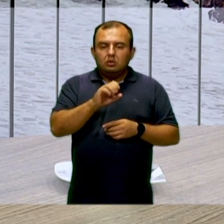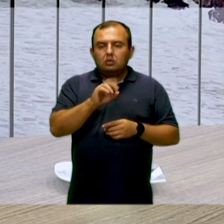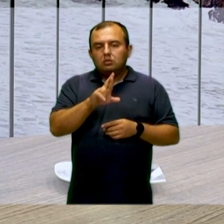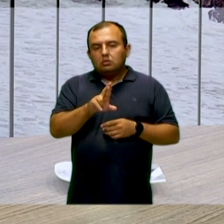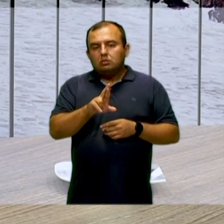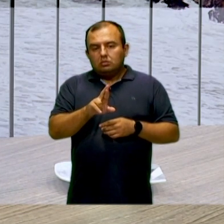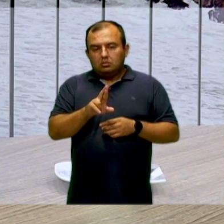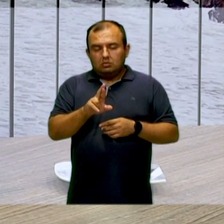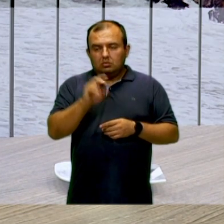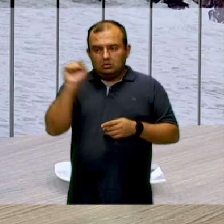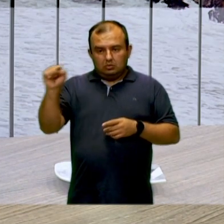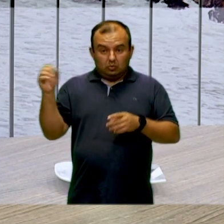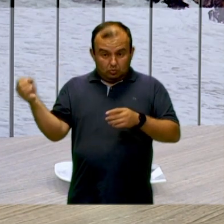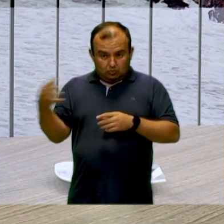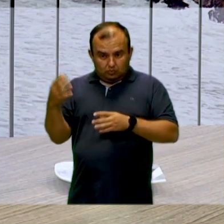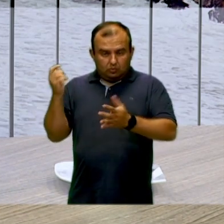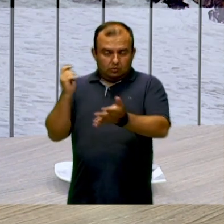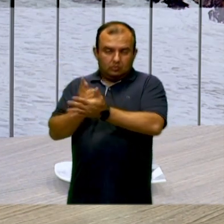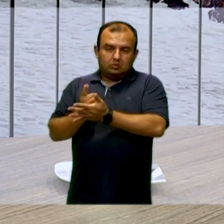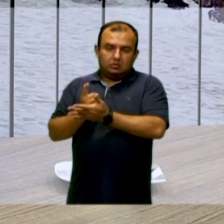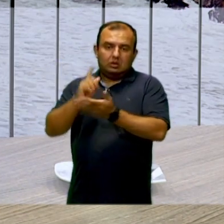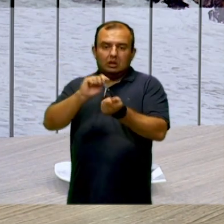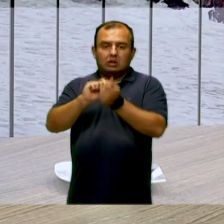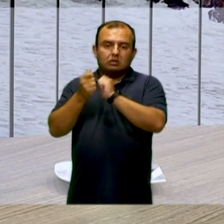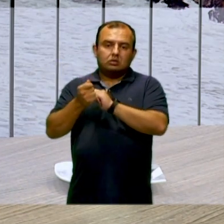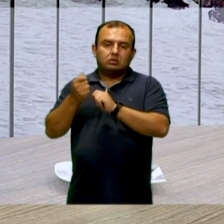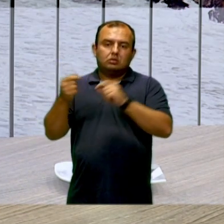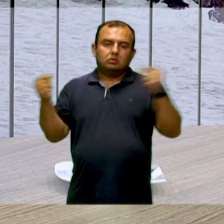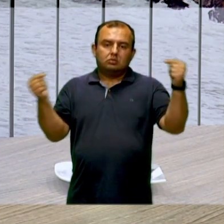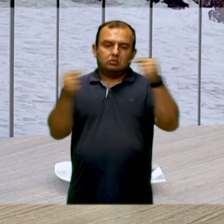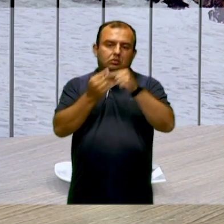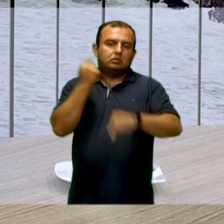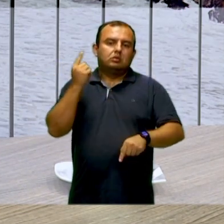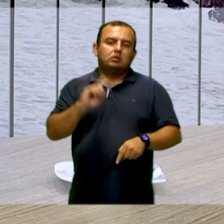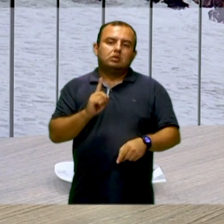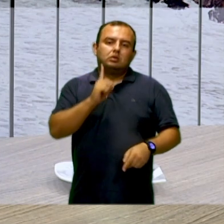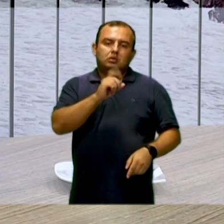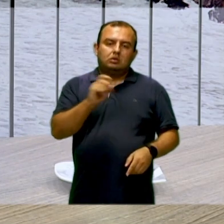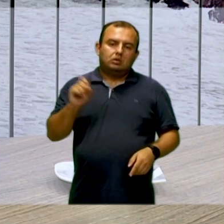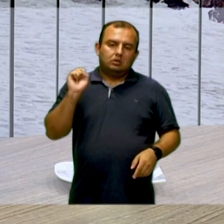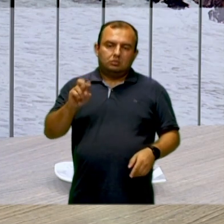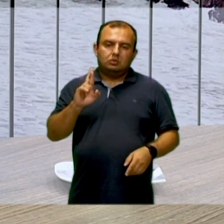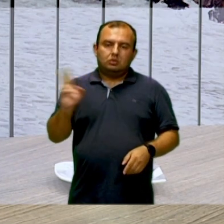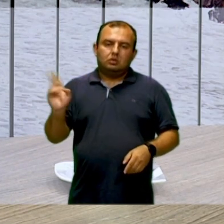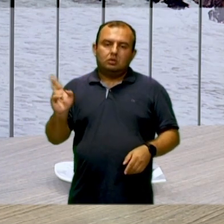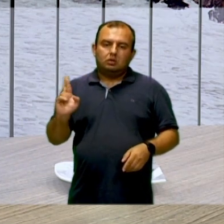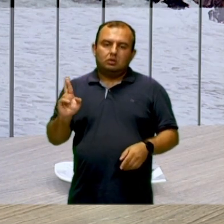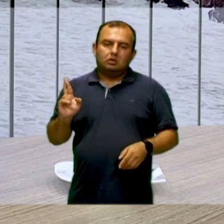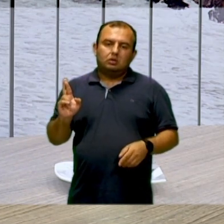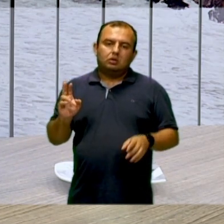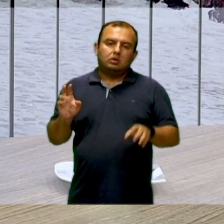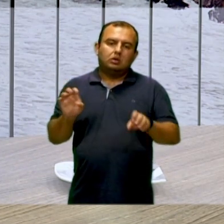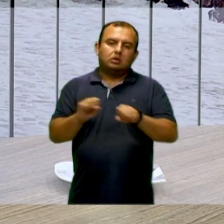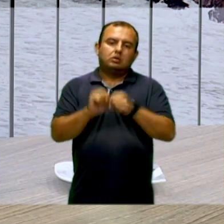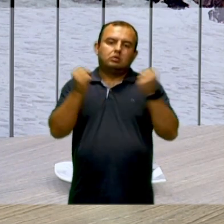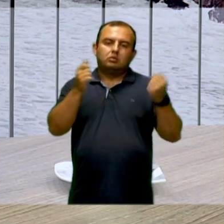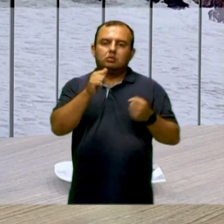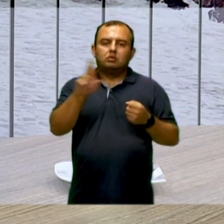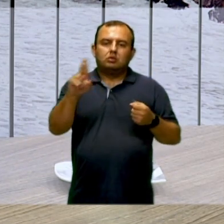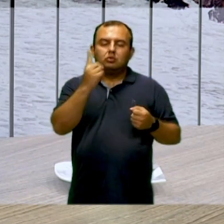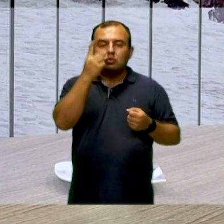ele não é adequado para o aparelho. Nós gastamos R$100 mil na compra de um compressor que queimou um ar-condicionado de 1